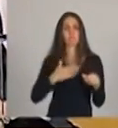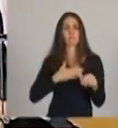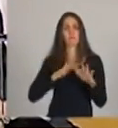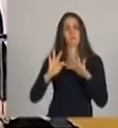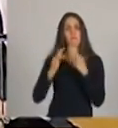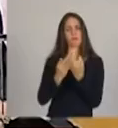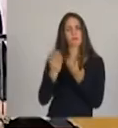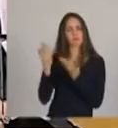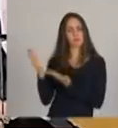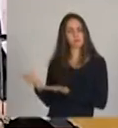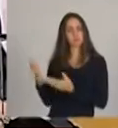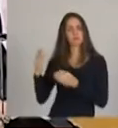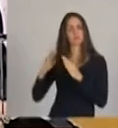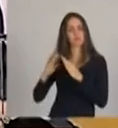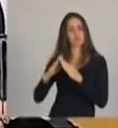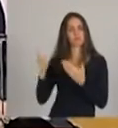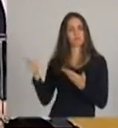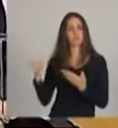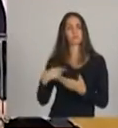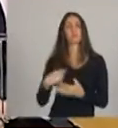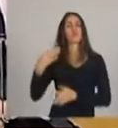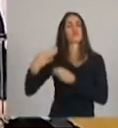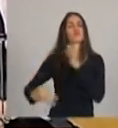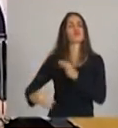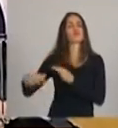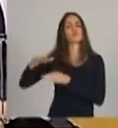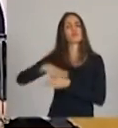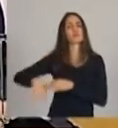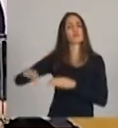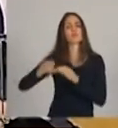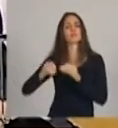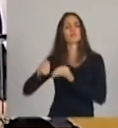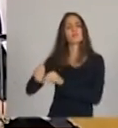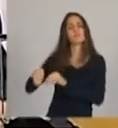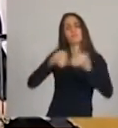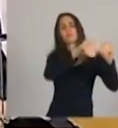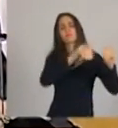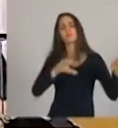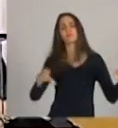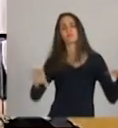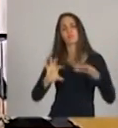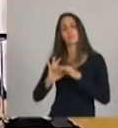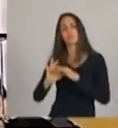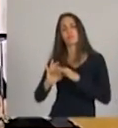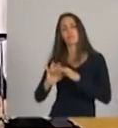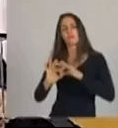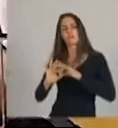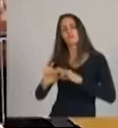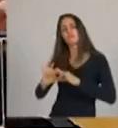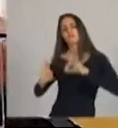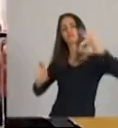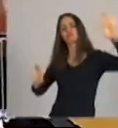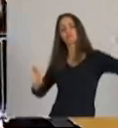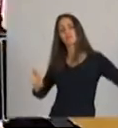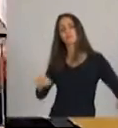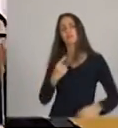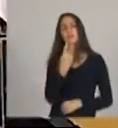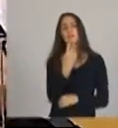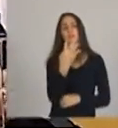nasceram. A justiça ficará bem mais distante da população, que em alguns casos terá que se deslocar